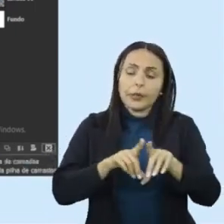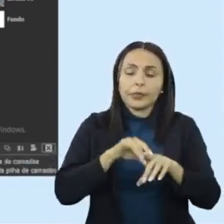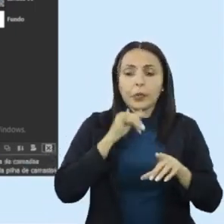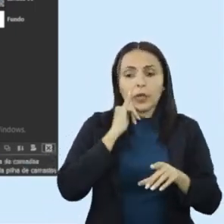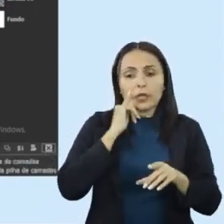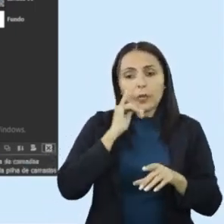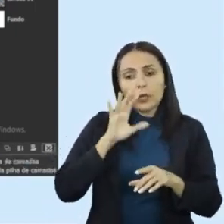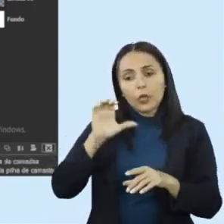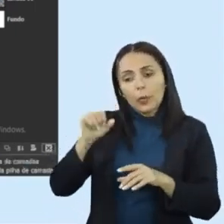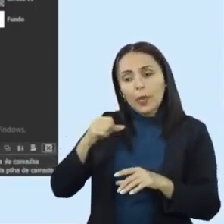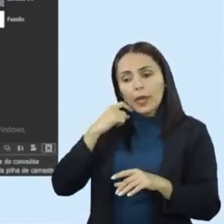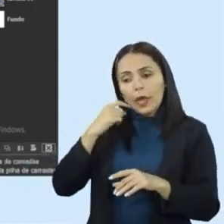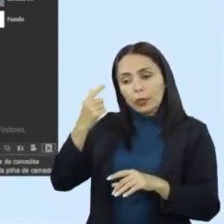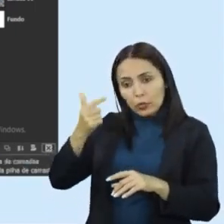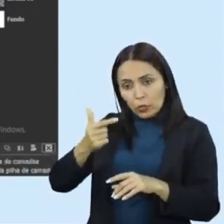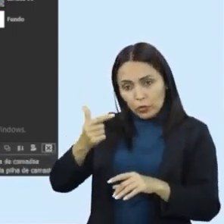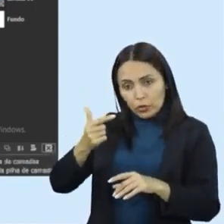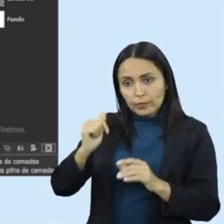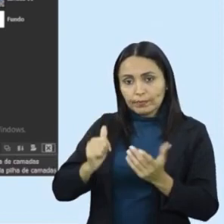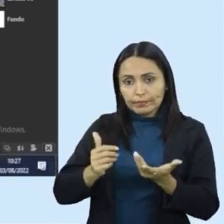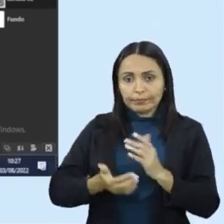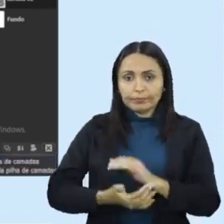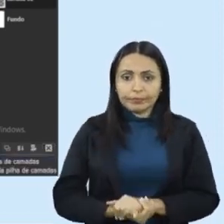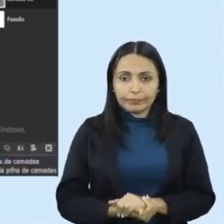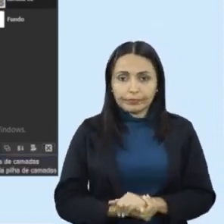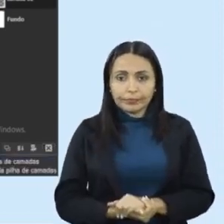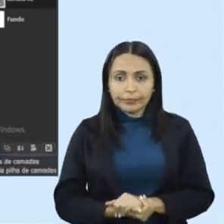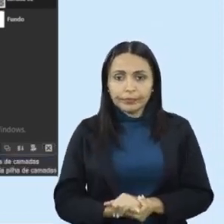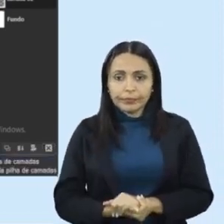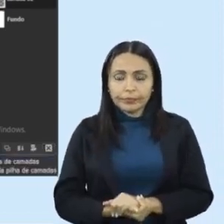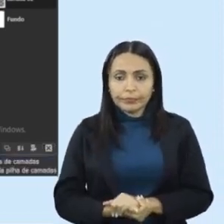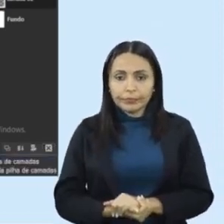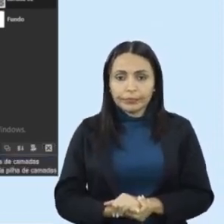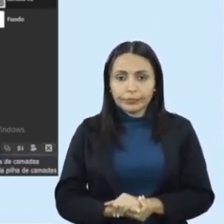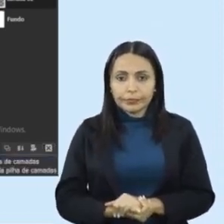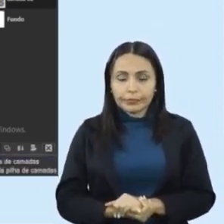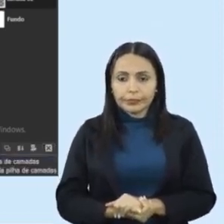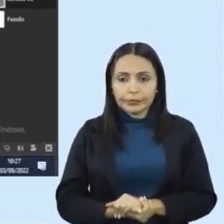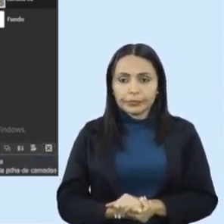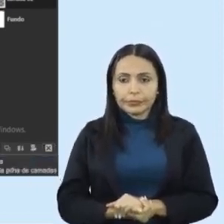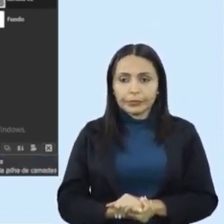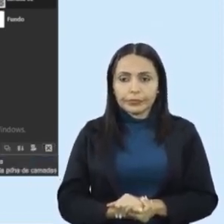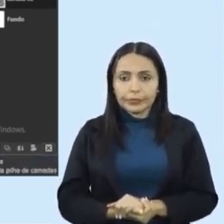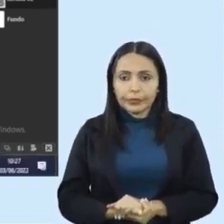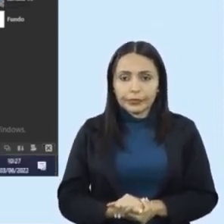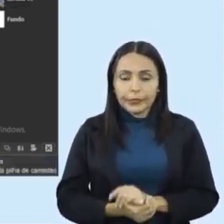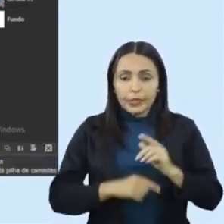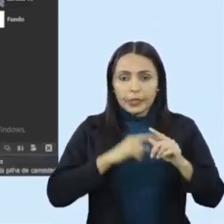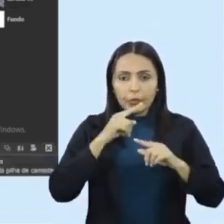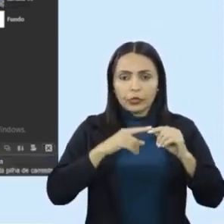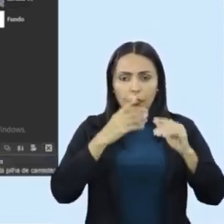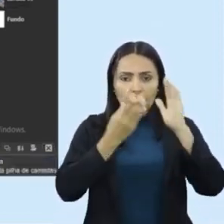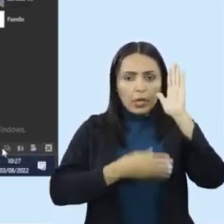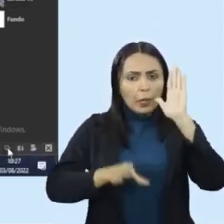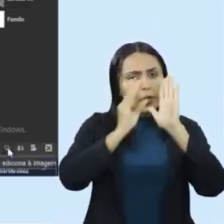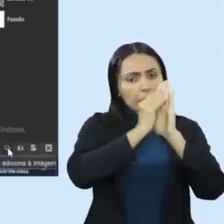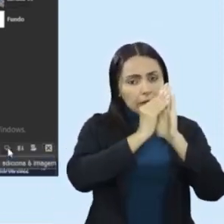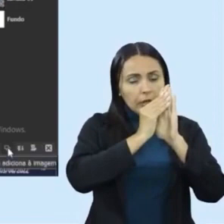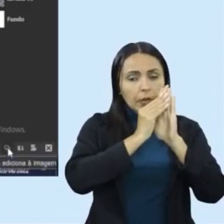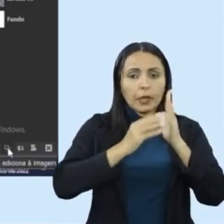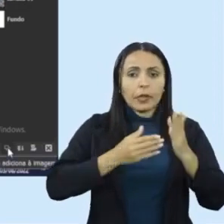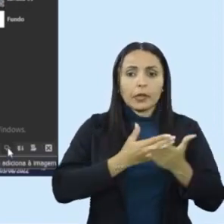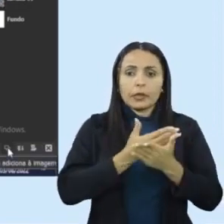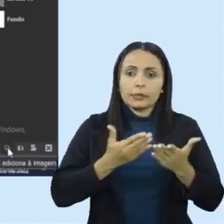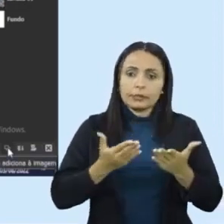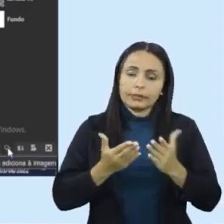Por exemplo, se eu pegar a camada número 2, eu alterei ela, a ordem dela, e depois coloquei ela para cima novamente. Quando